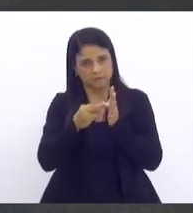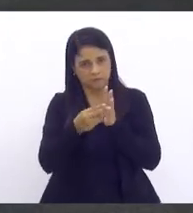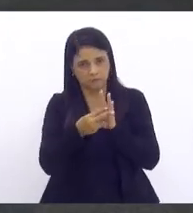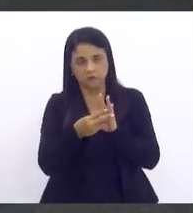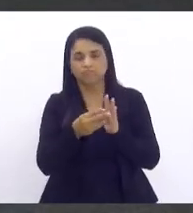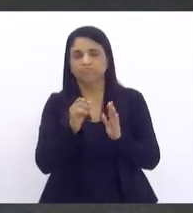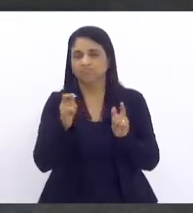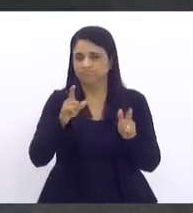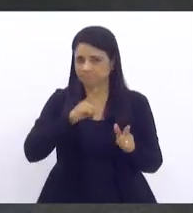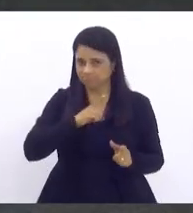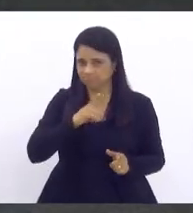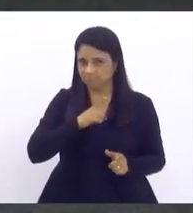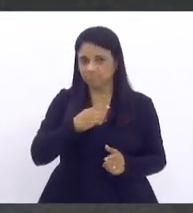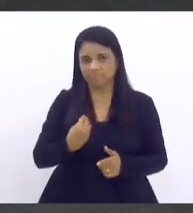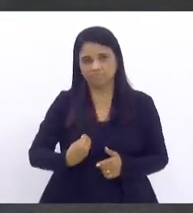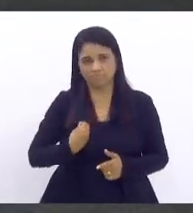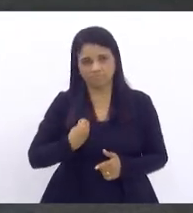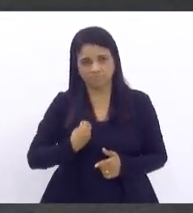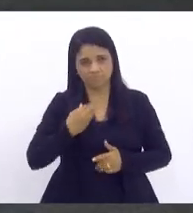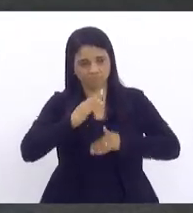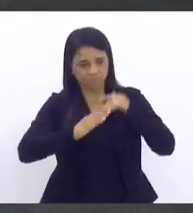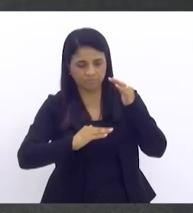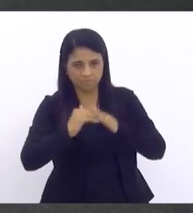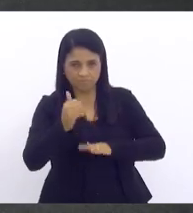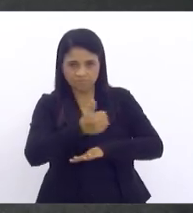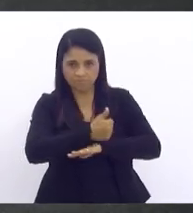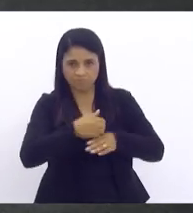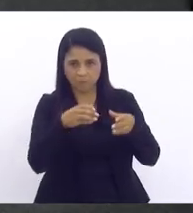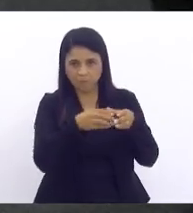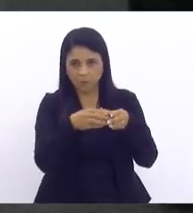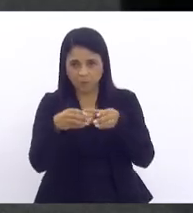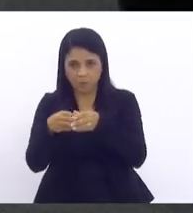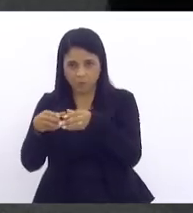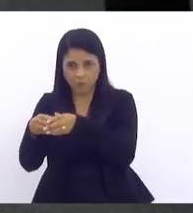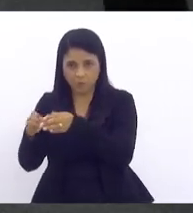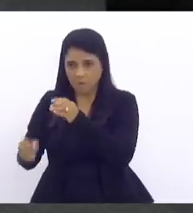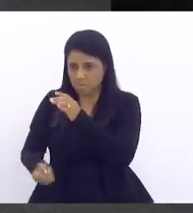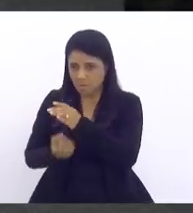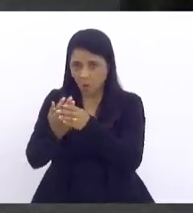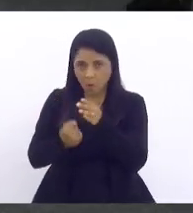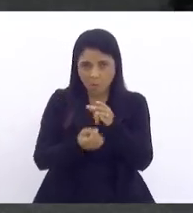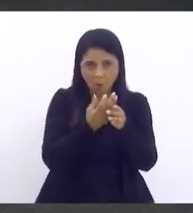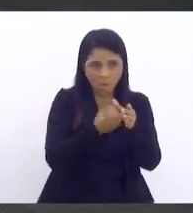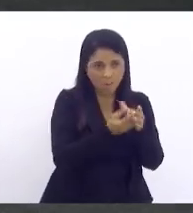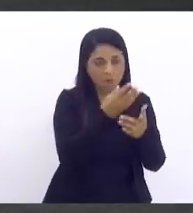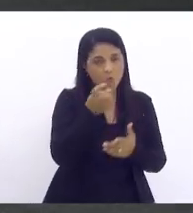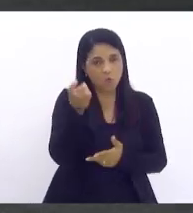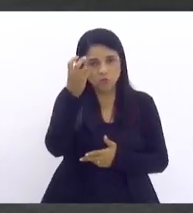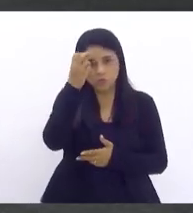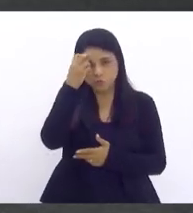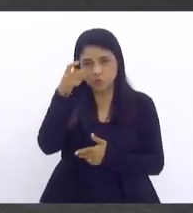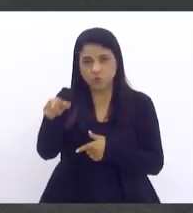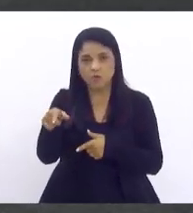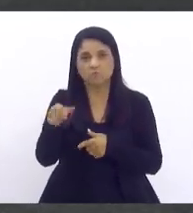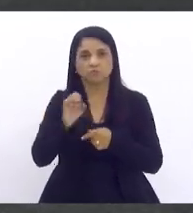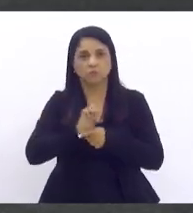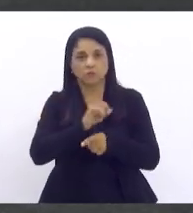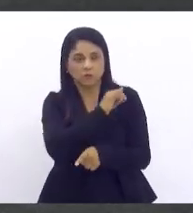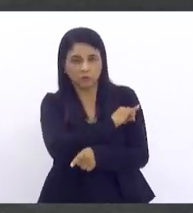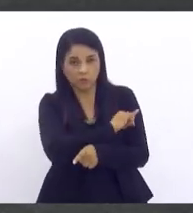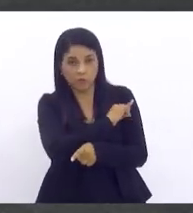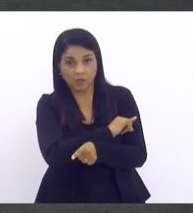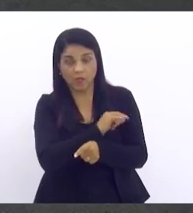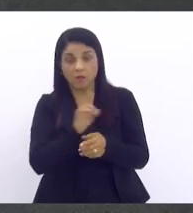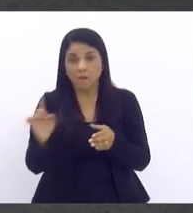vida de categorias que produzem cultura no Estado do Rio de Janeiro, que são compostas